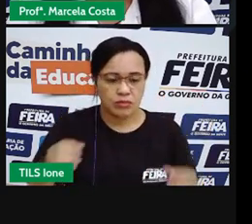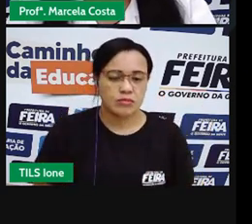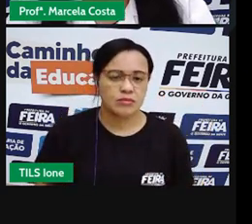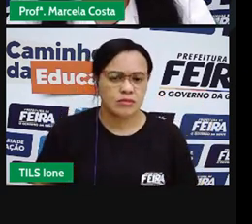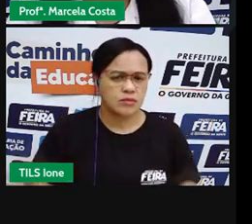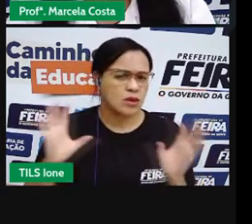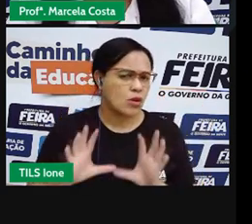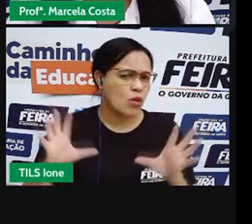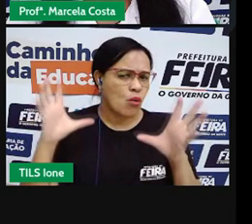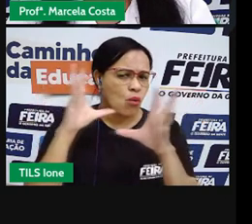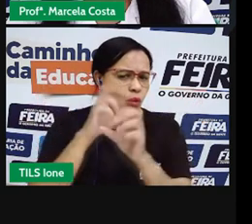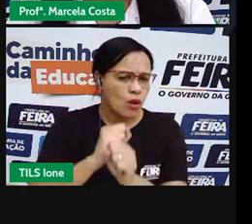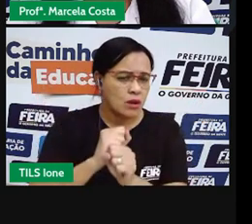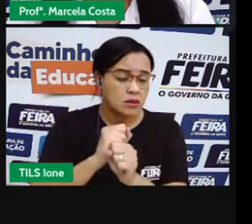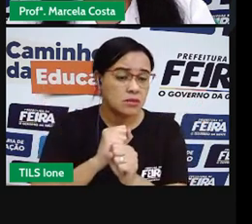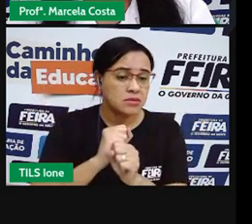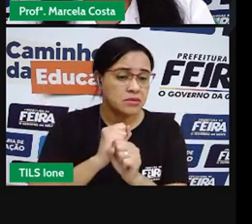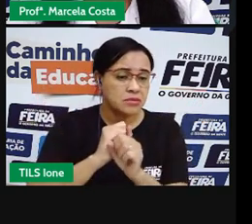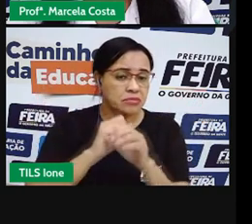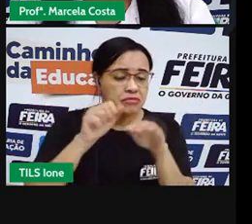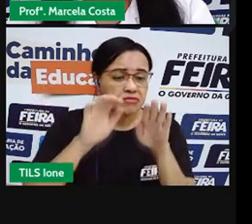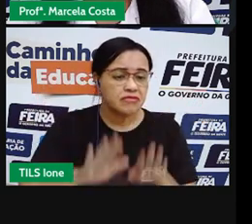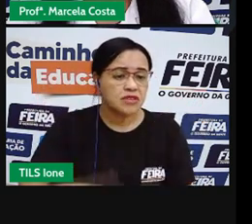Quantos ovos restaram?